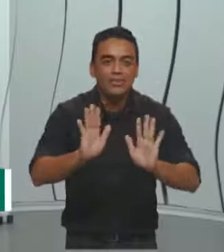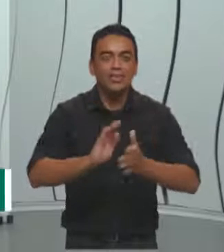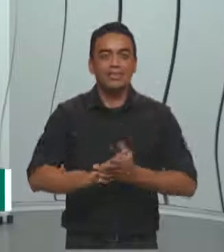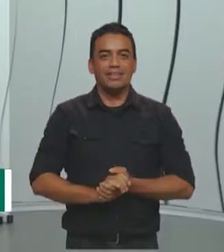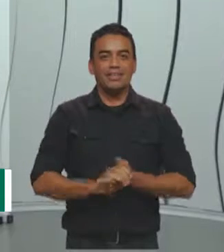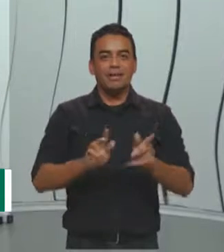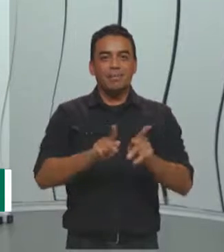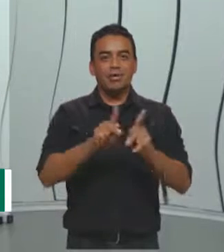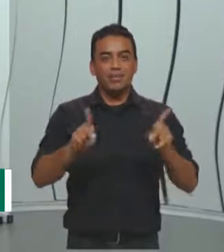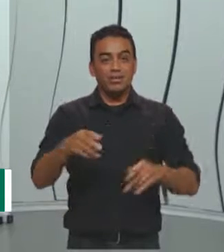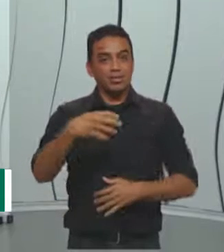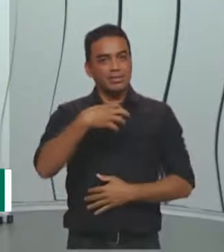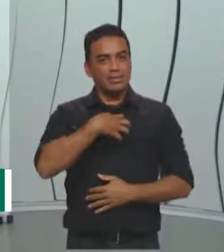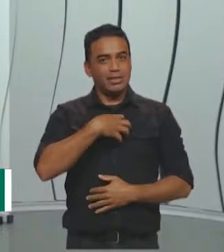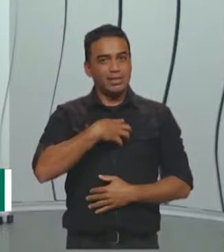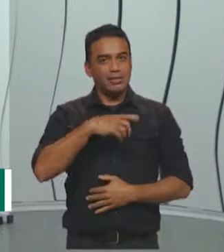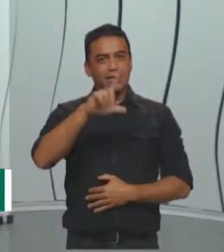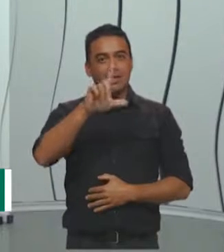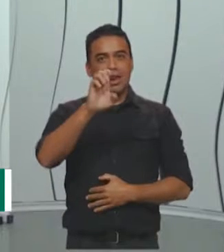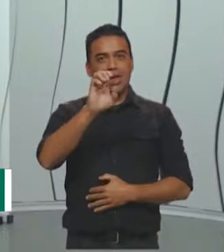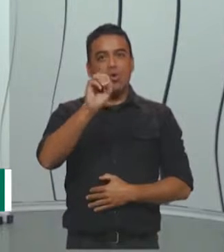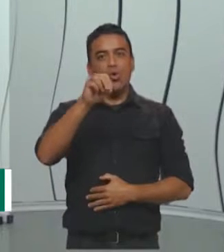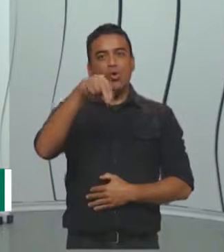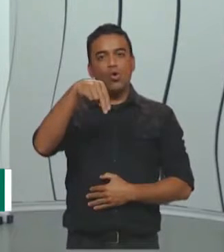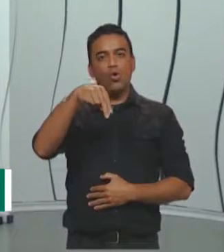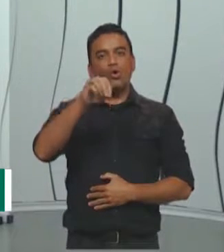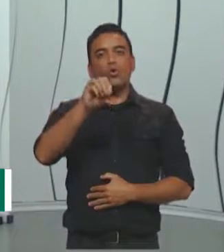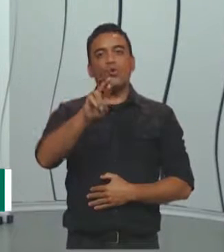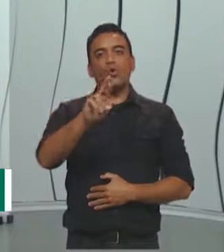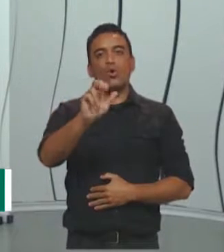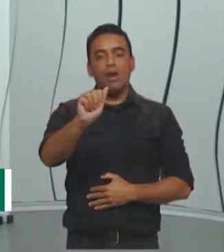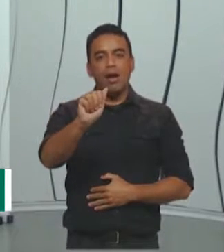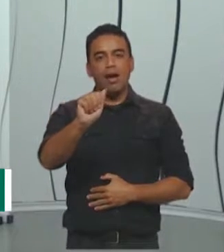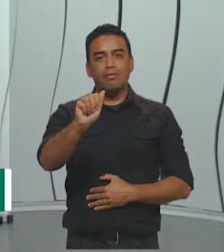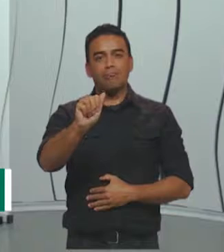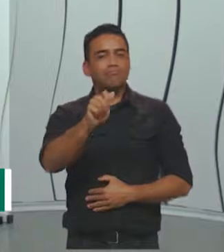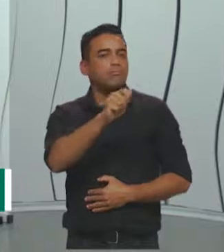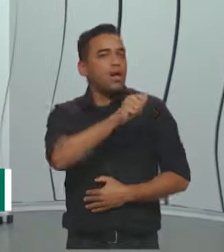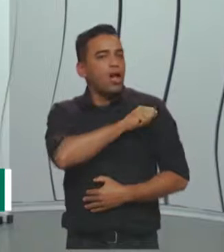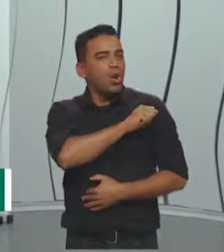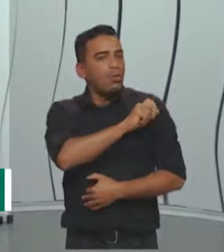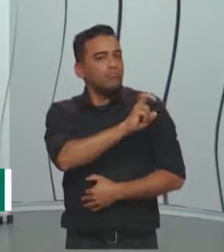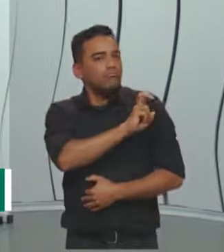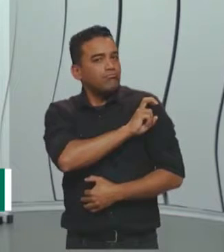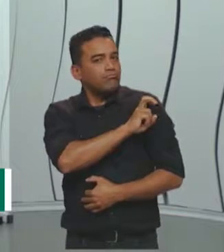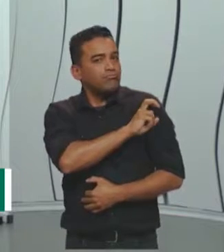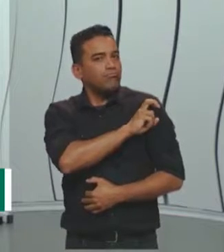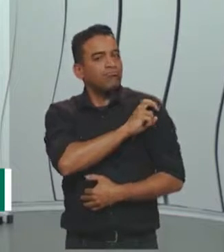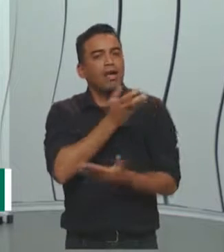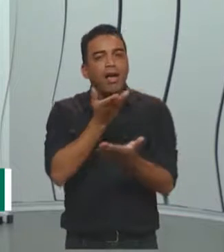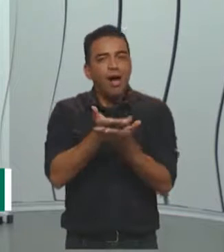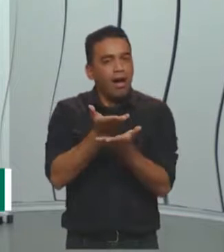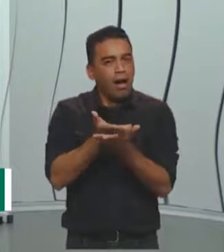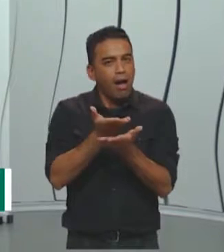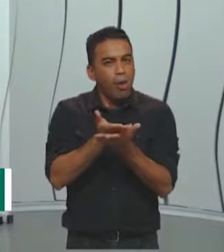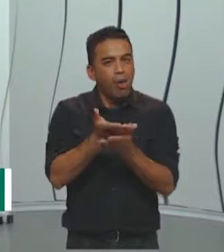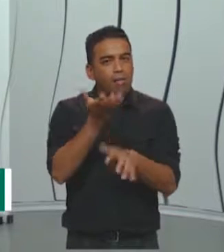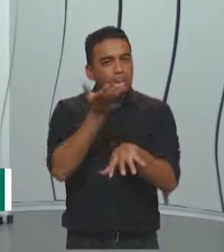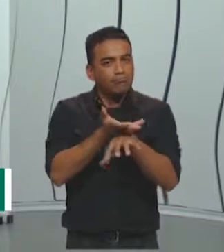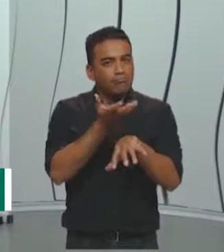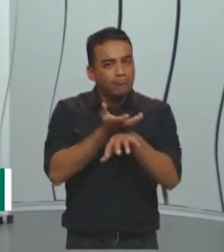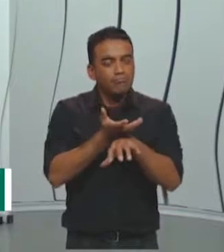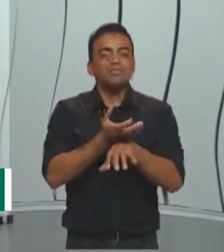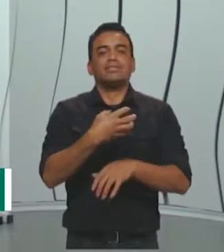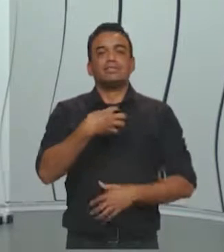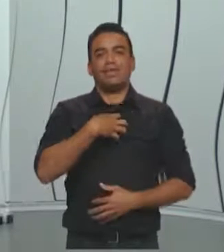Eu sou a professora de Ciências Leonora, estou com você, aluno do 5º ano, para mais uma aula de ciências. E o tema da